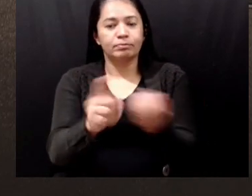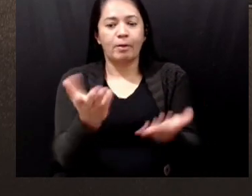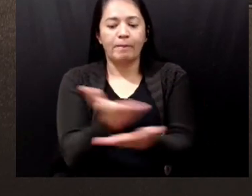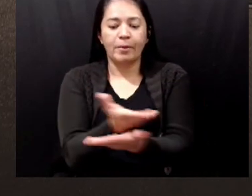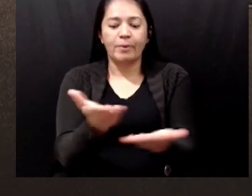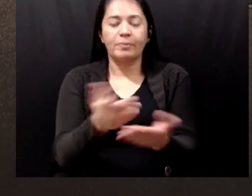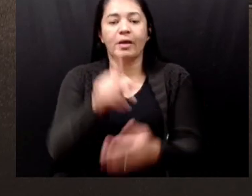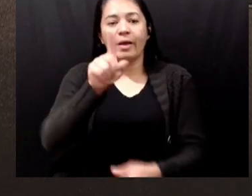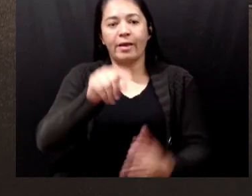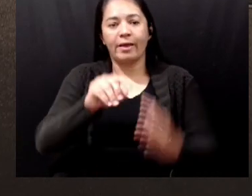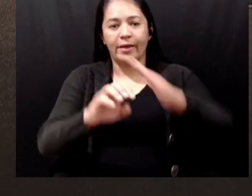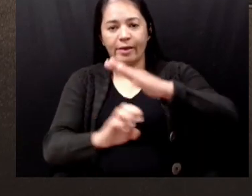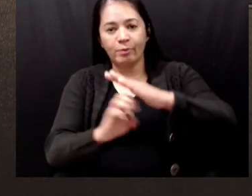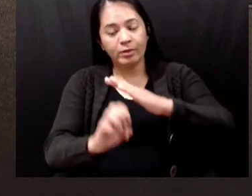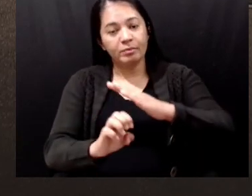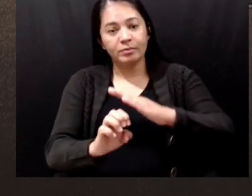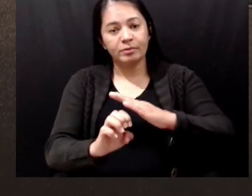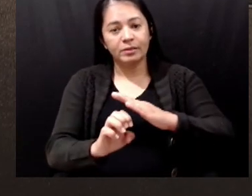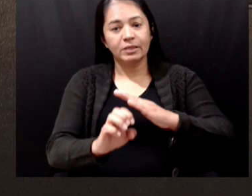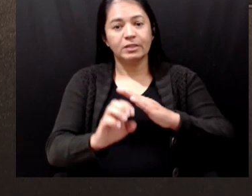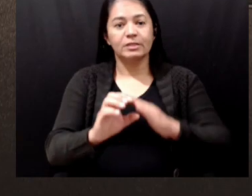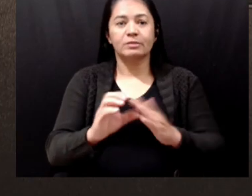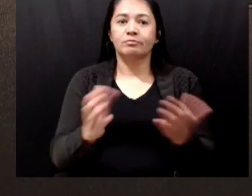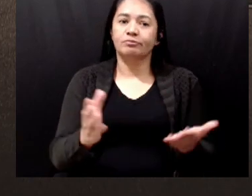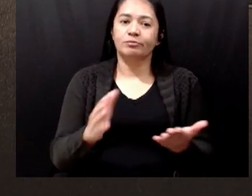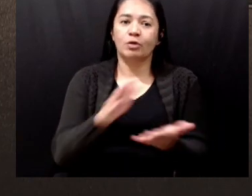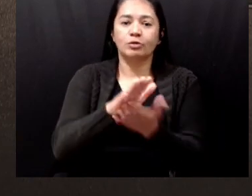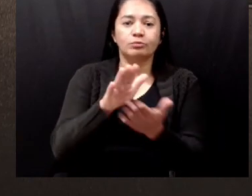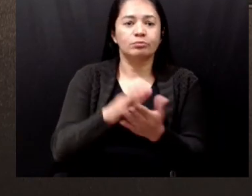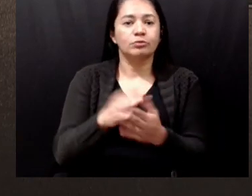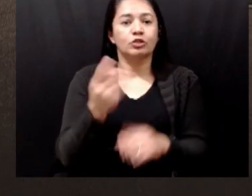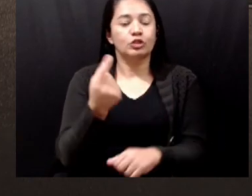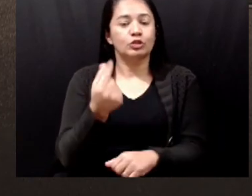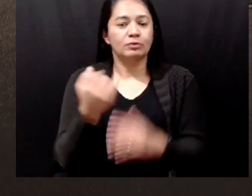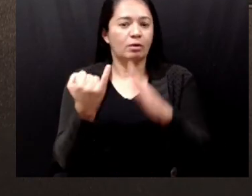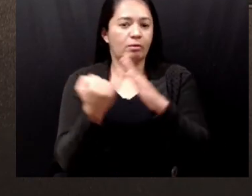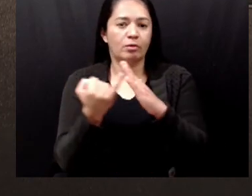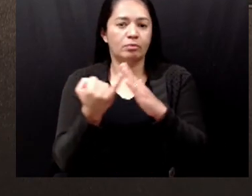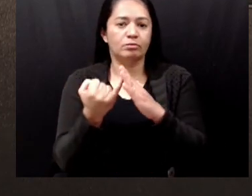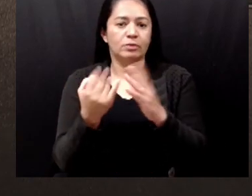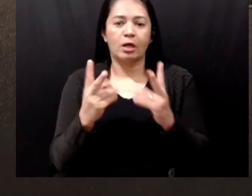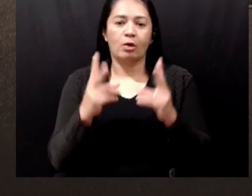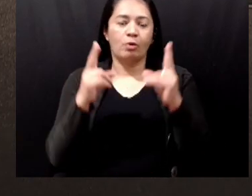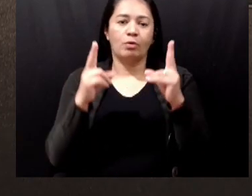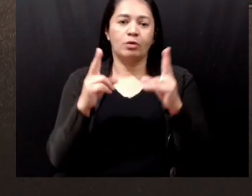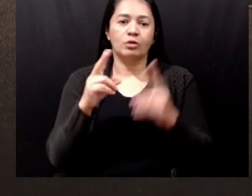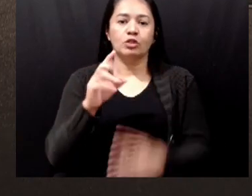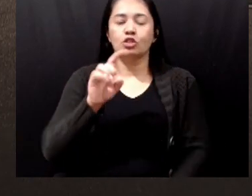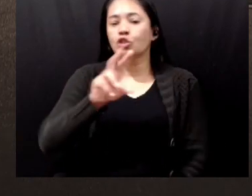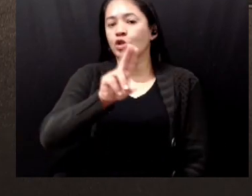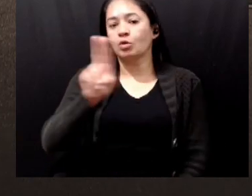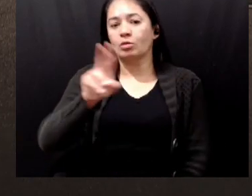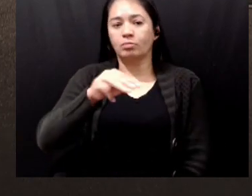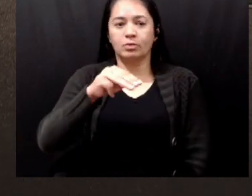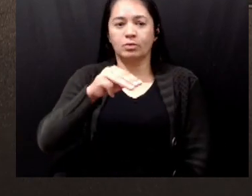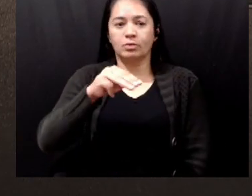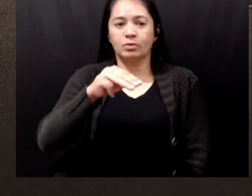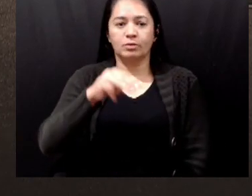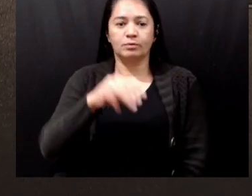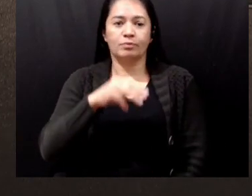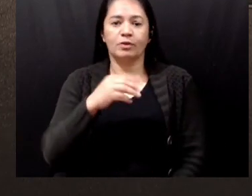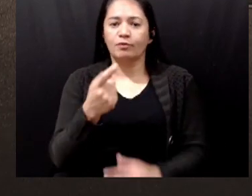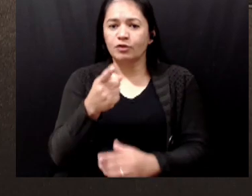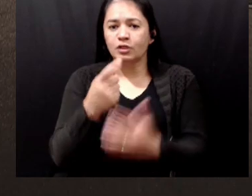ou uma distribuidora de valores imobiliários, que hoje elas têm as mesmas funções, só o nome muda. Tá? Então, você faz a compra, você pega essa ação da Petrobras